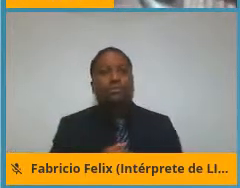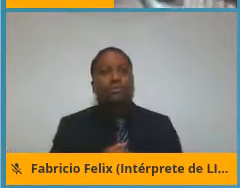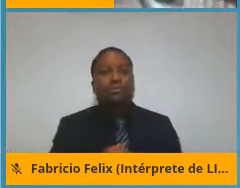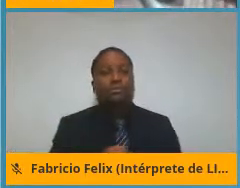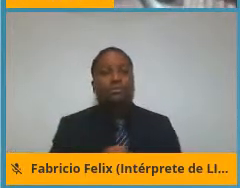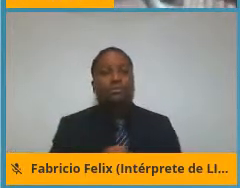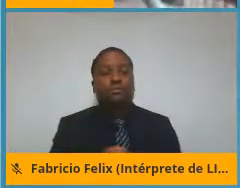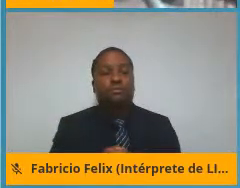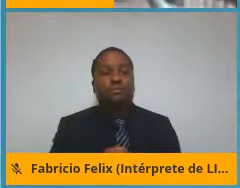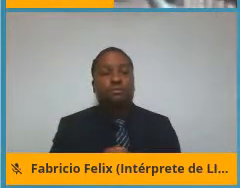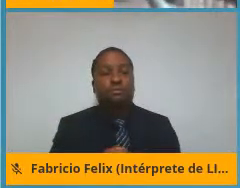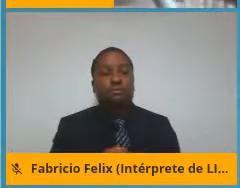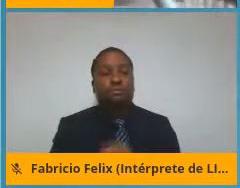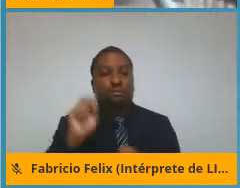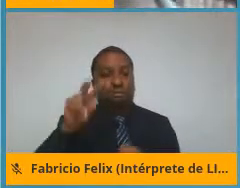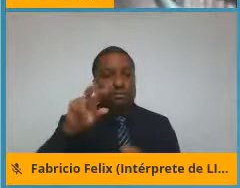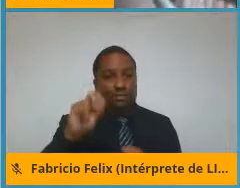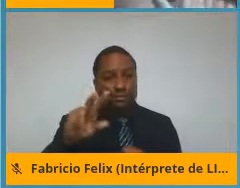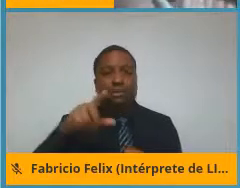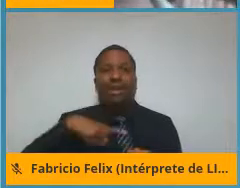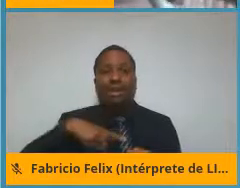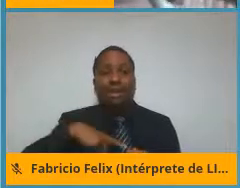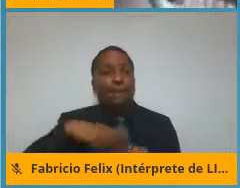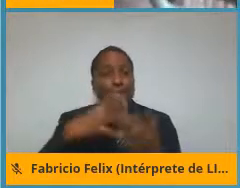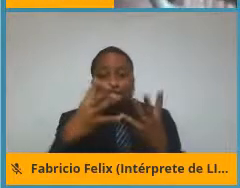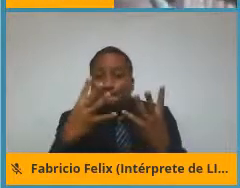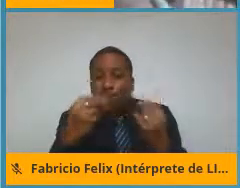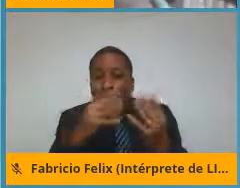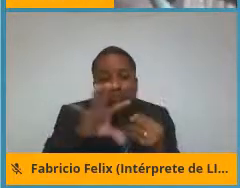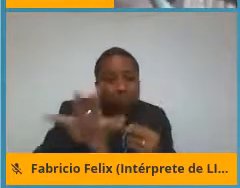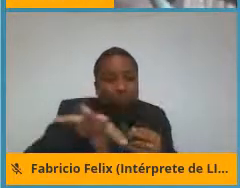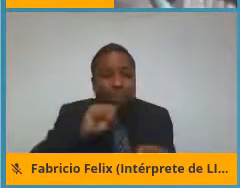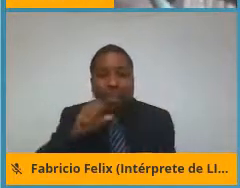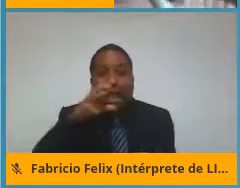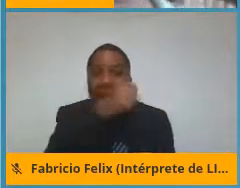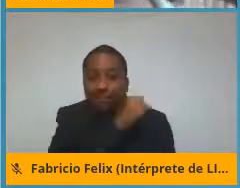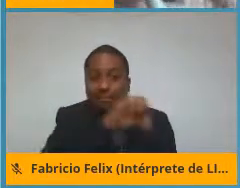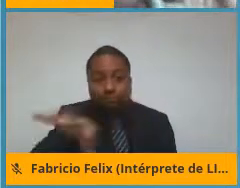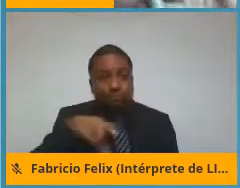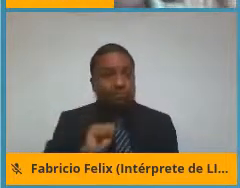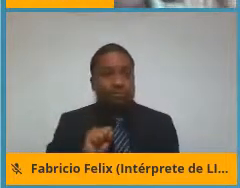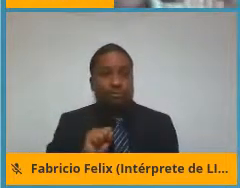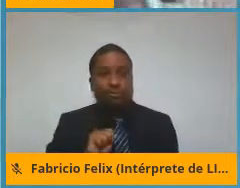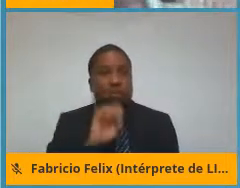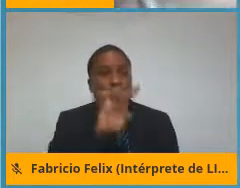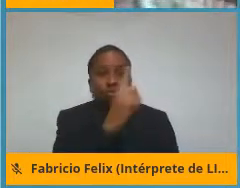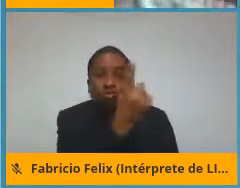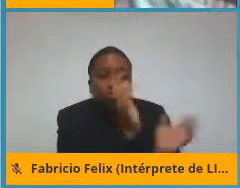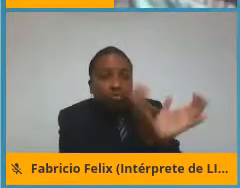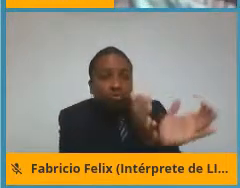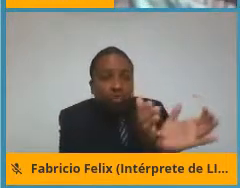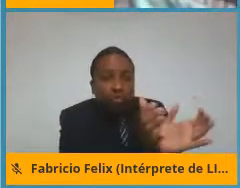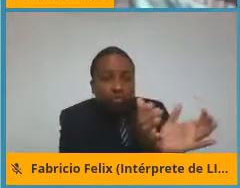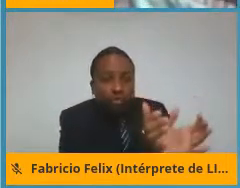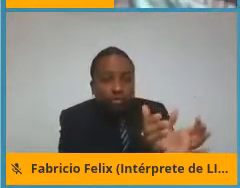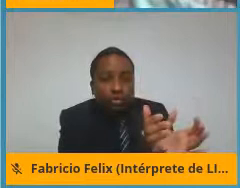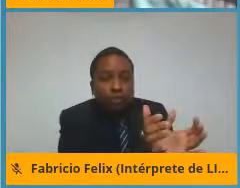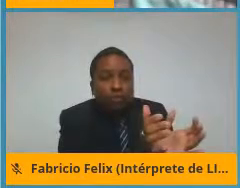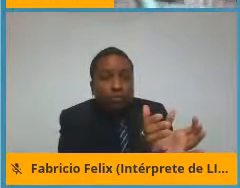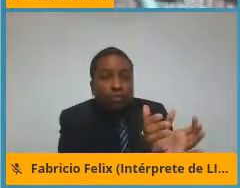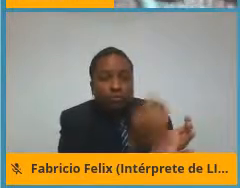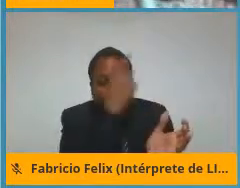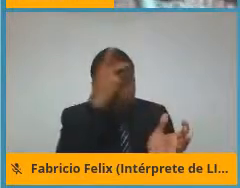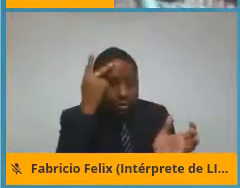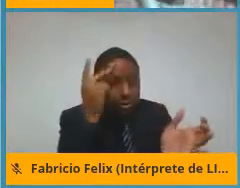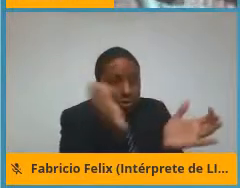É um vírus que tem alta infectividade, ele é muito contagioso. Então, basta num grupo, numa aglomeração de